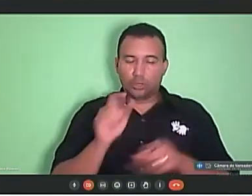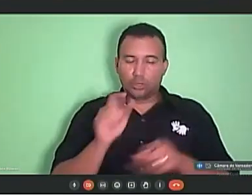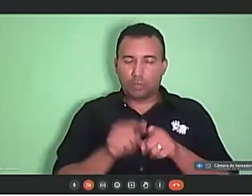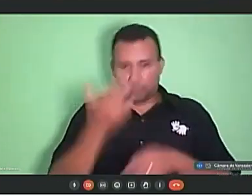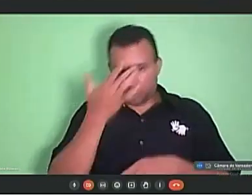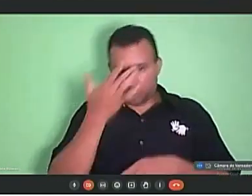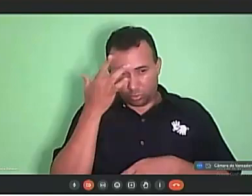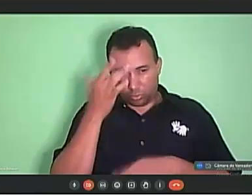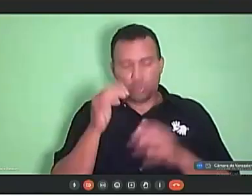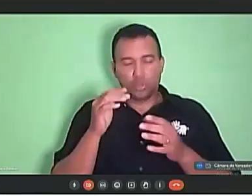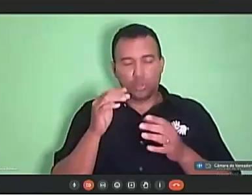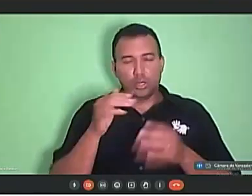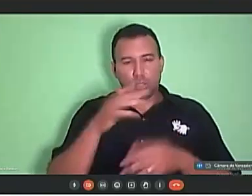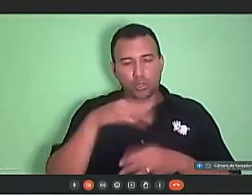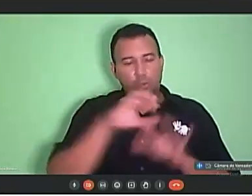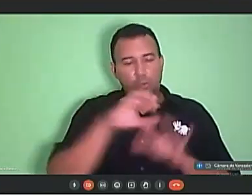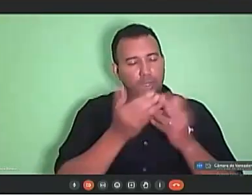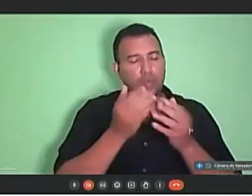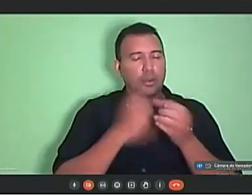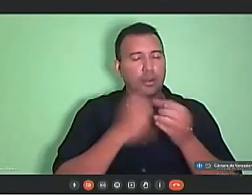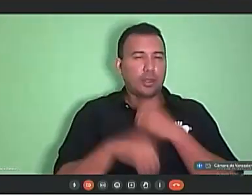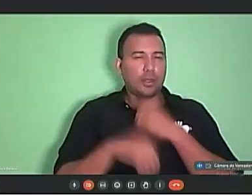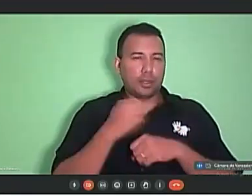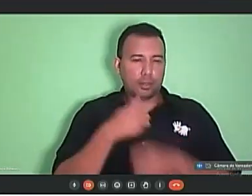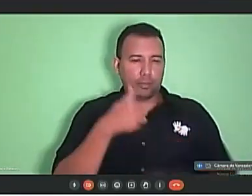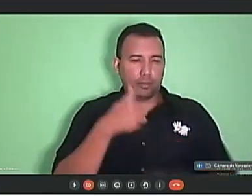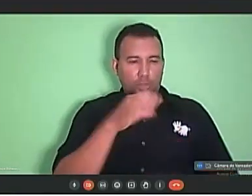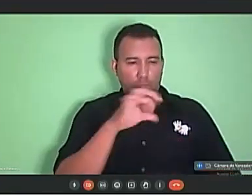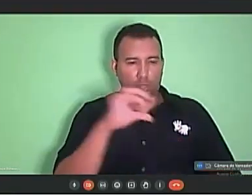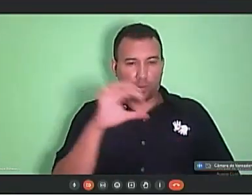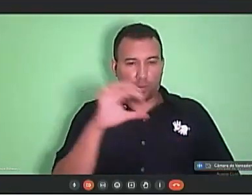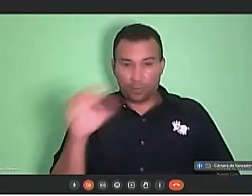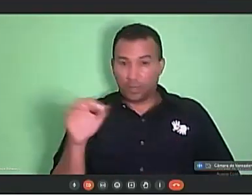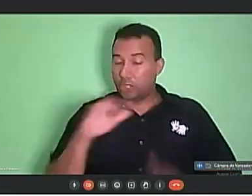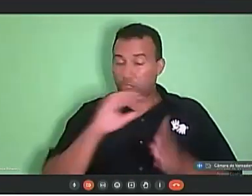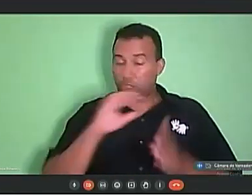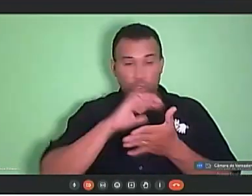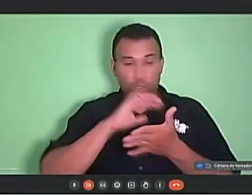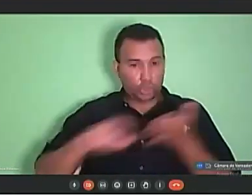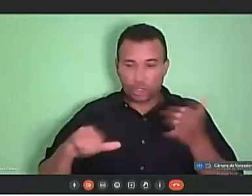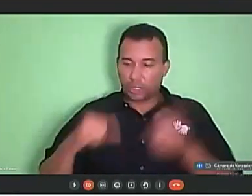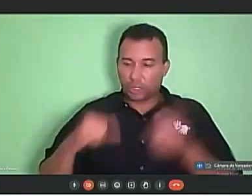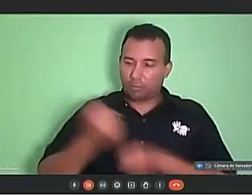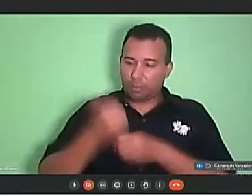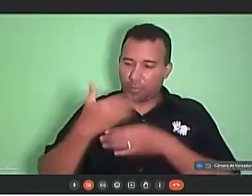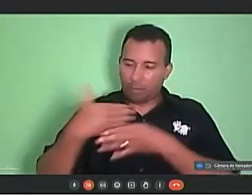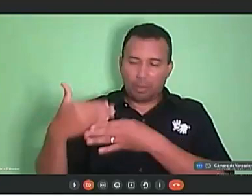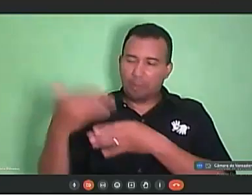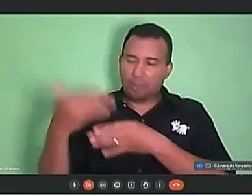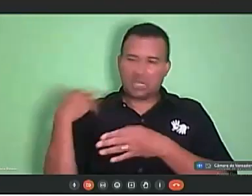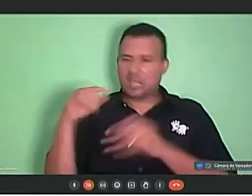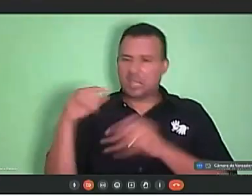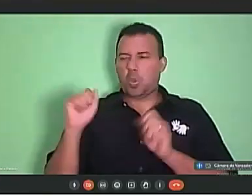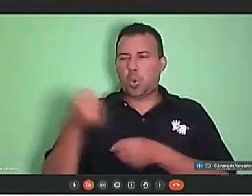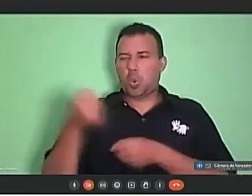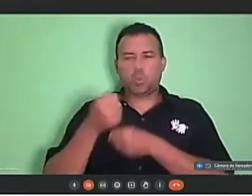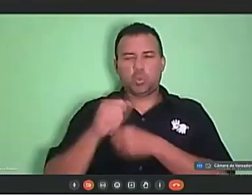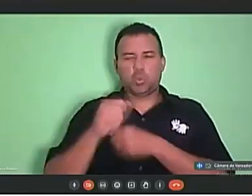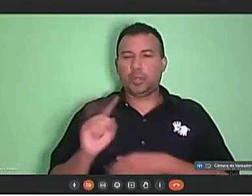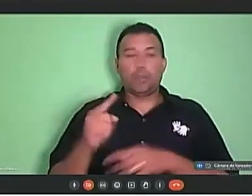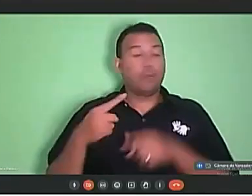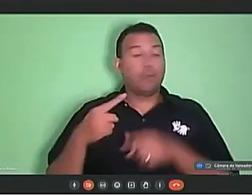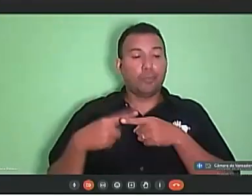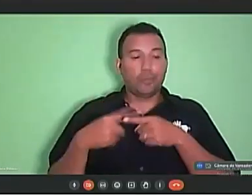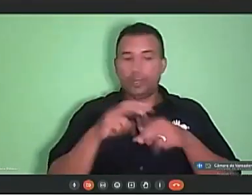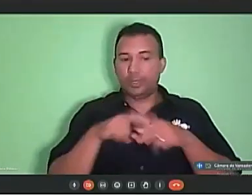anos 90, o pessoal descartou a ideia de fazer esse dique por várias razões, né? O dique ele tem um custo